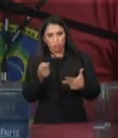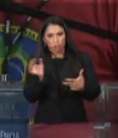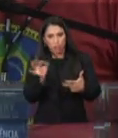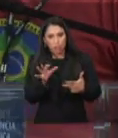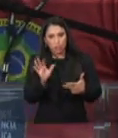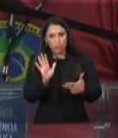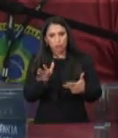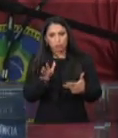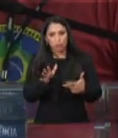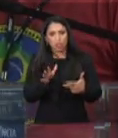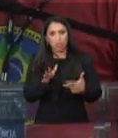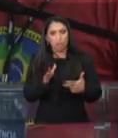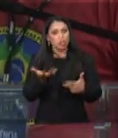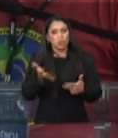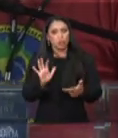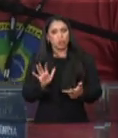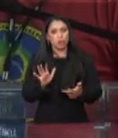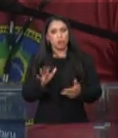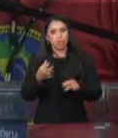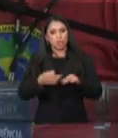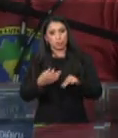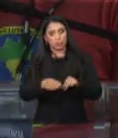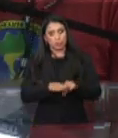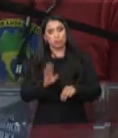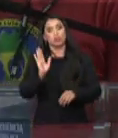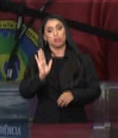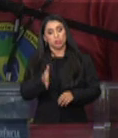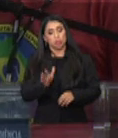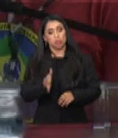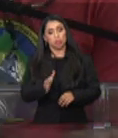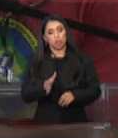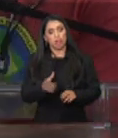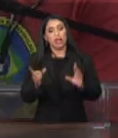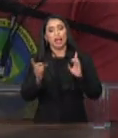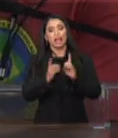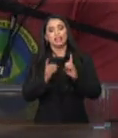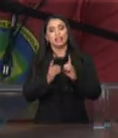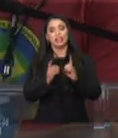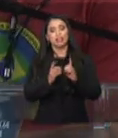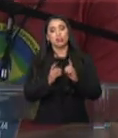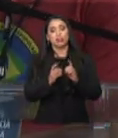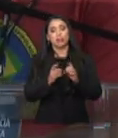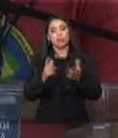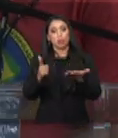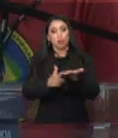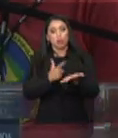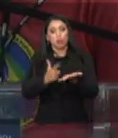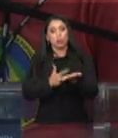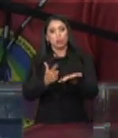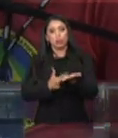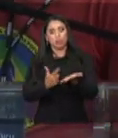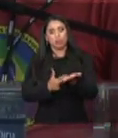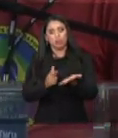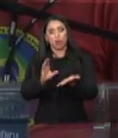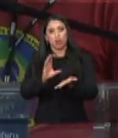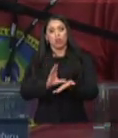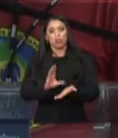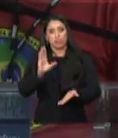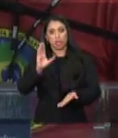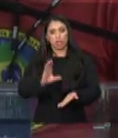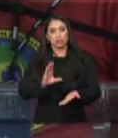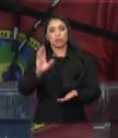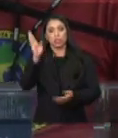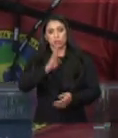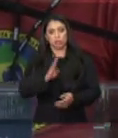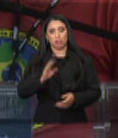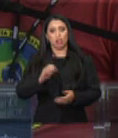e o poder público não queria tá ministro e hoje está é um atendimento rápido e uma cartilha de Formação eu estou no Conselho Nacional de assistência